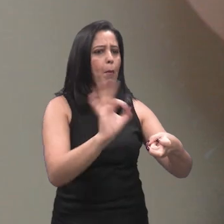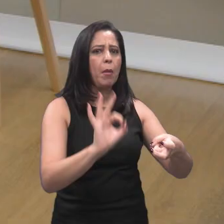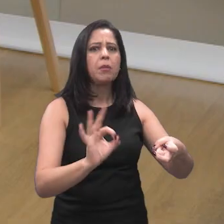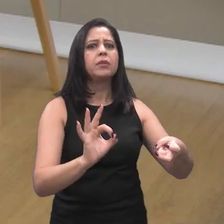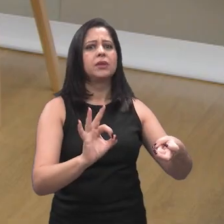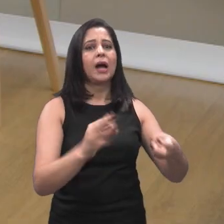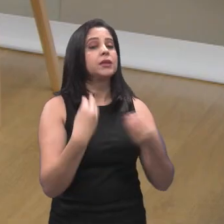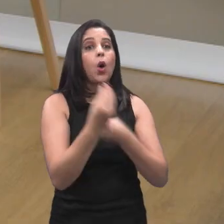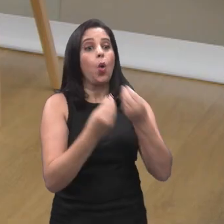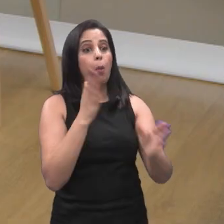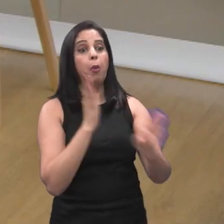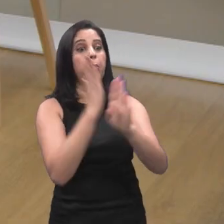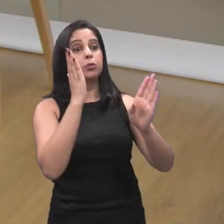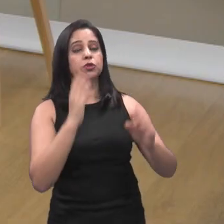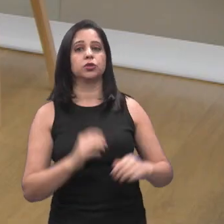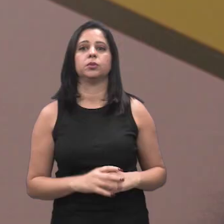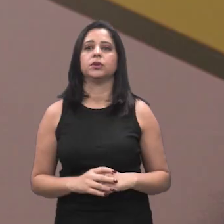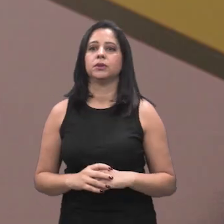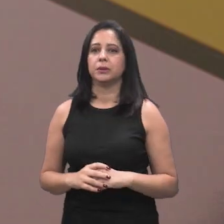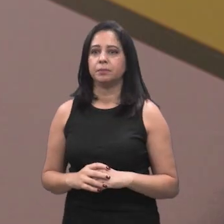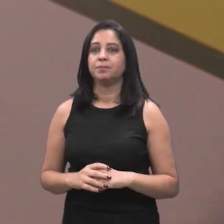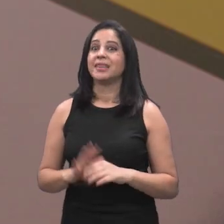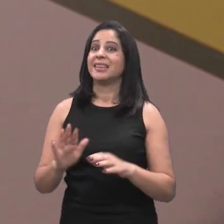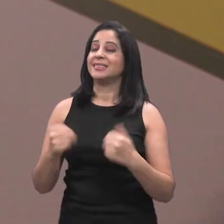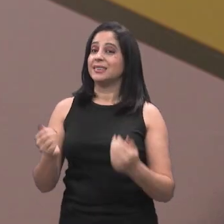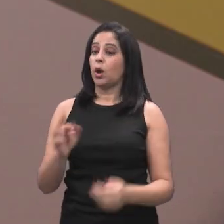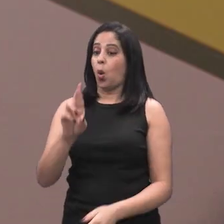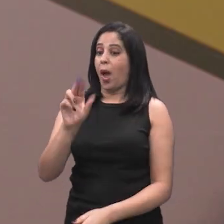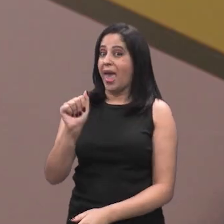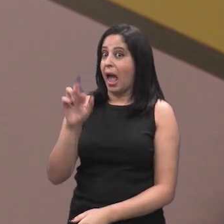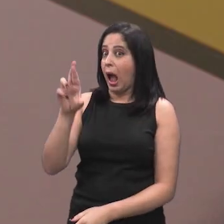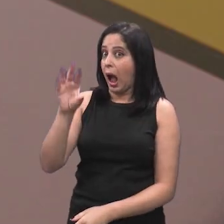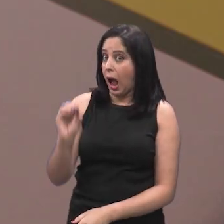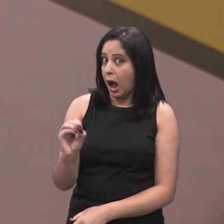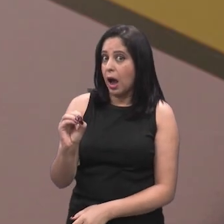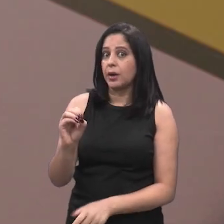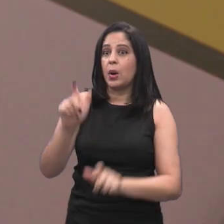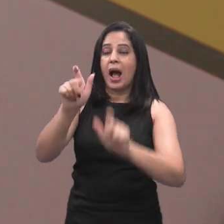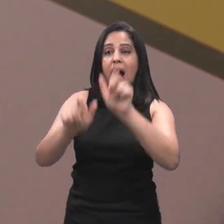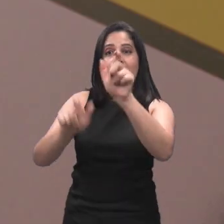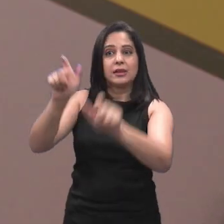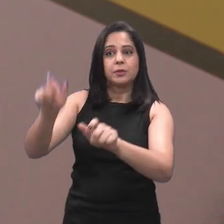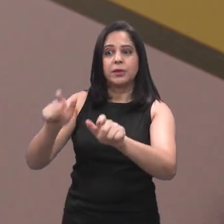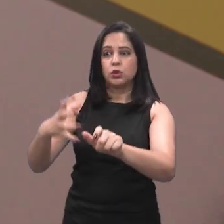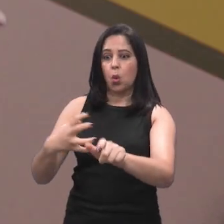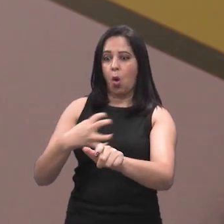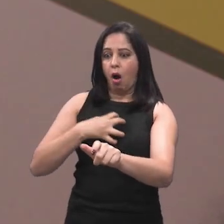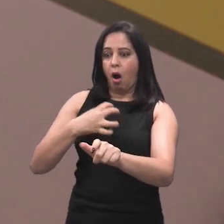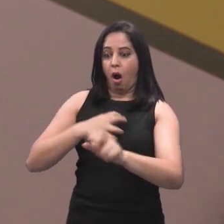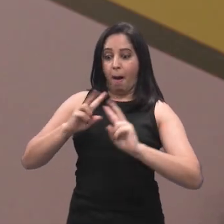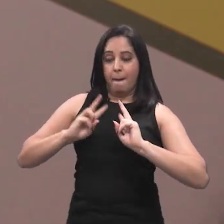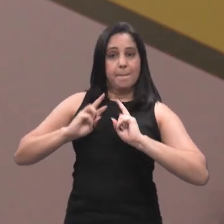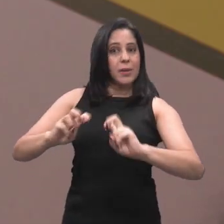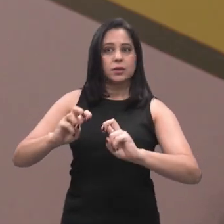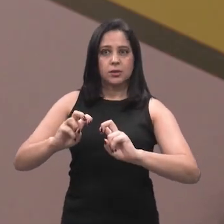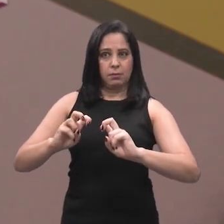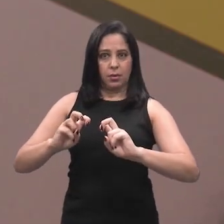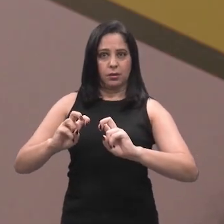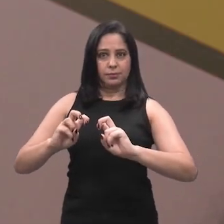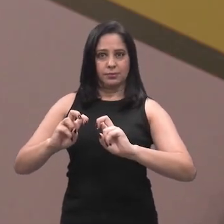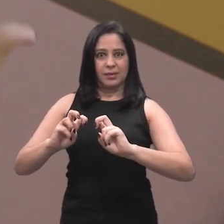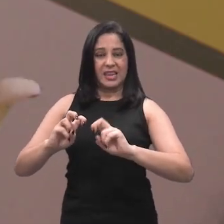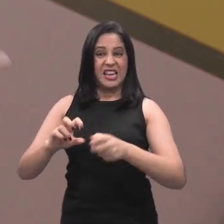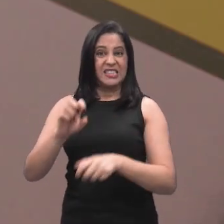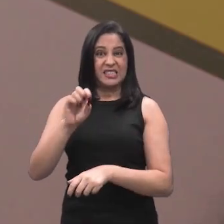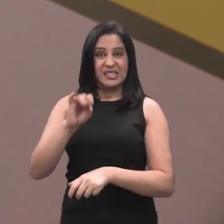É muito raro o paciente ter logo de cara um sintoma. Geralmente, ele só vai apresentar sintomas quando as pressões estão em níveis